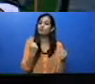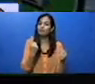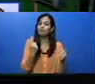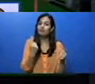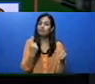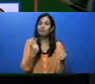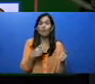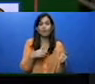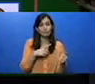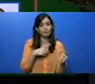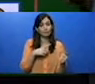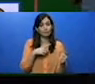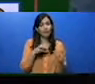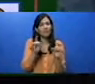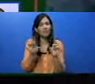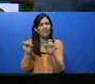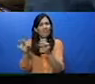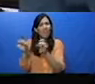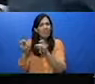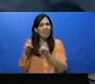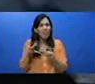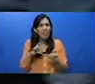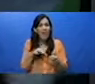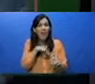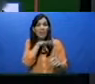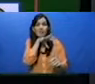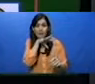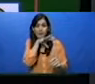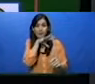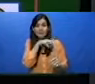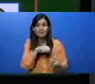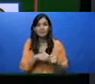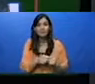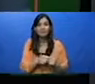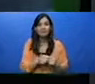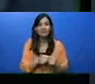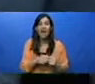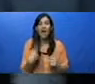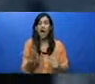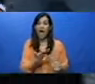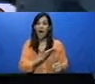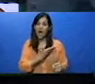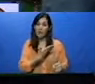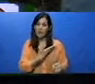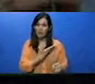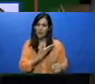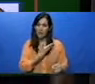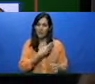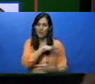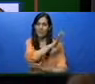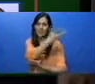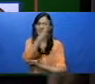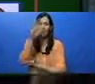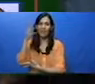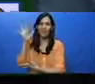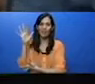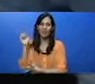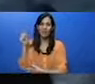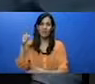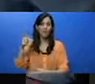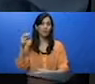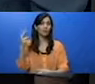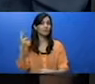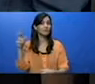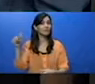de animais. Atividade 2, amigos da natureza. Página 276.